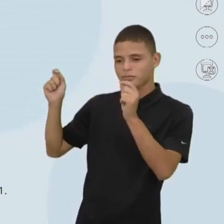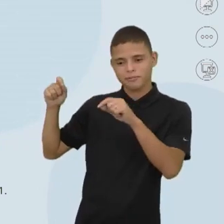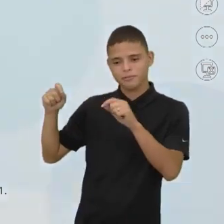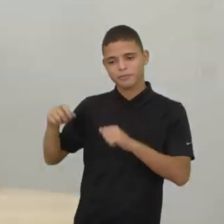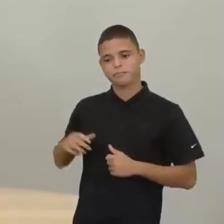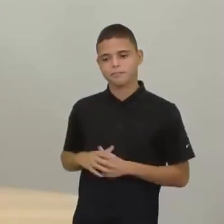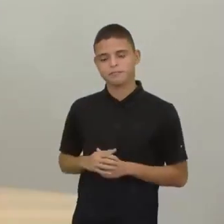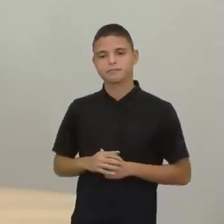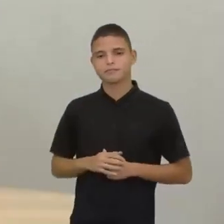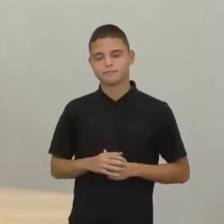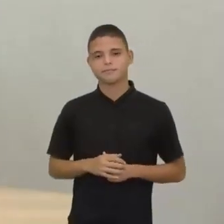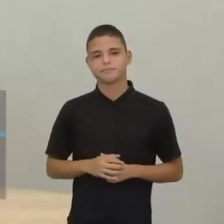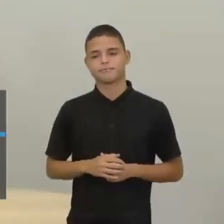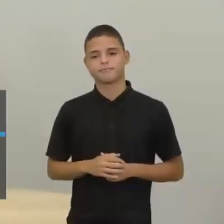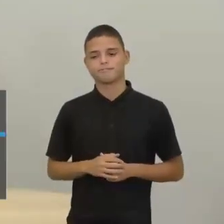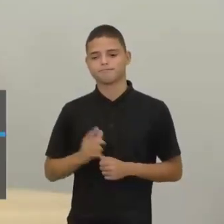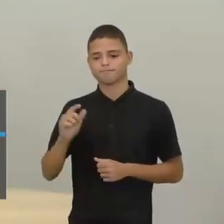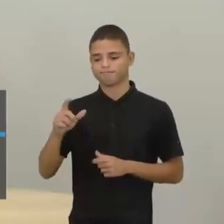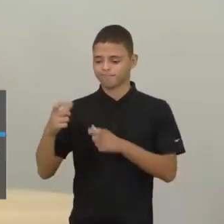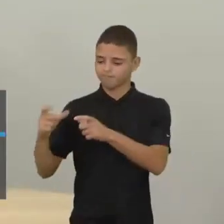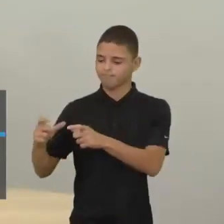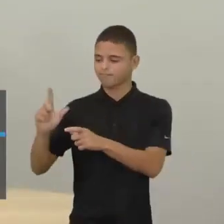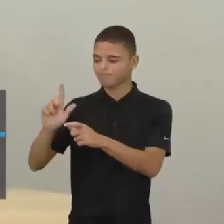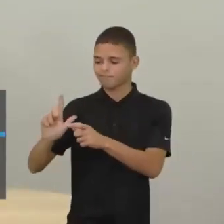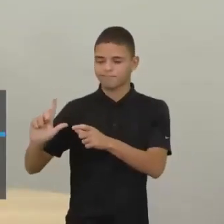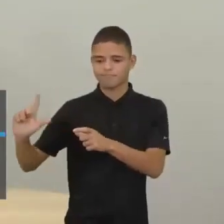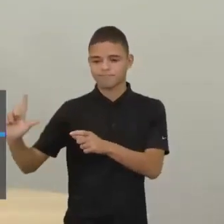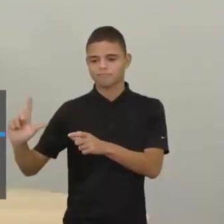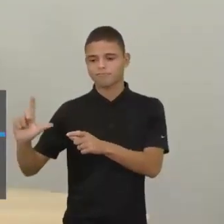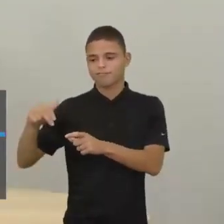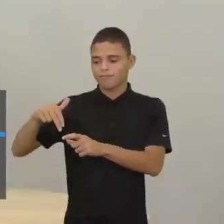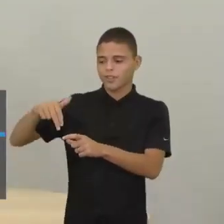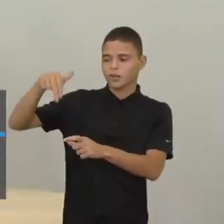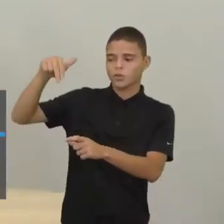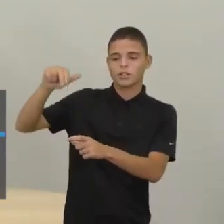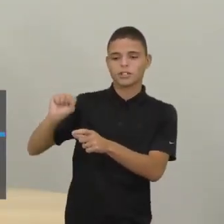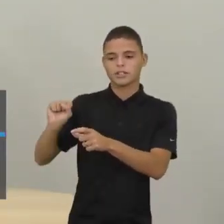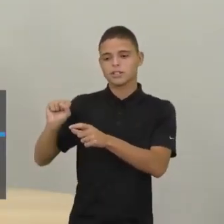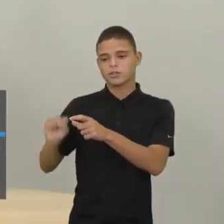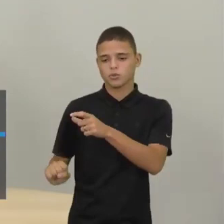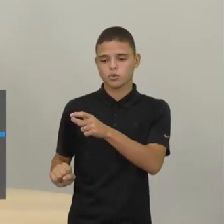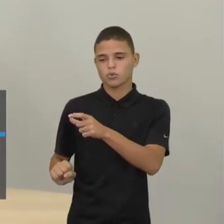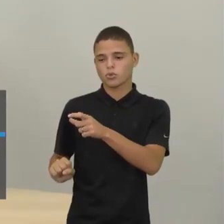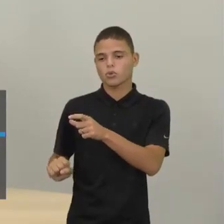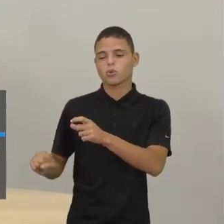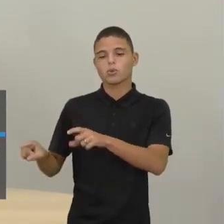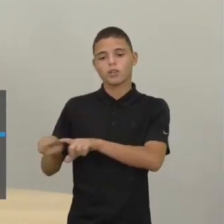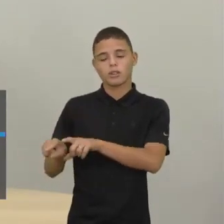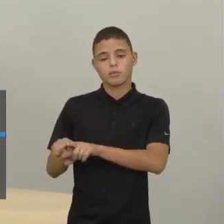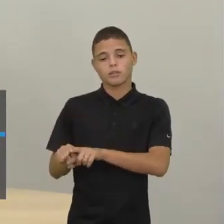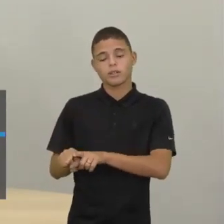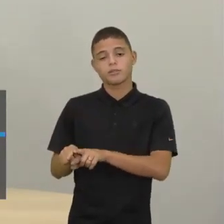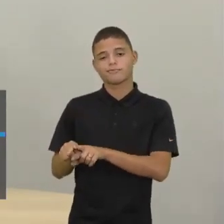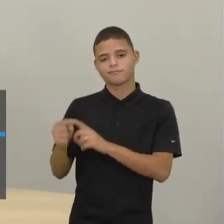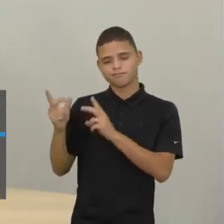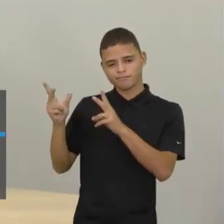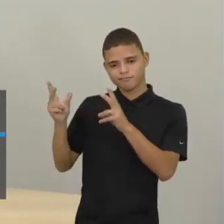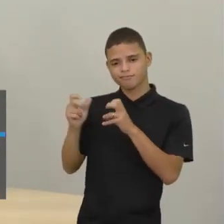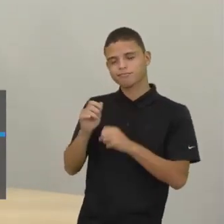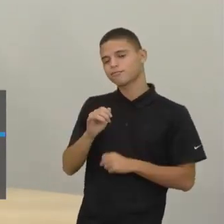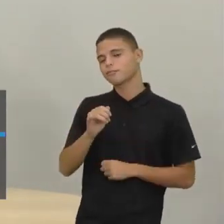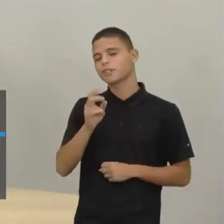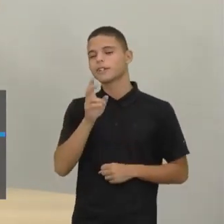estar aí no hemisfério leste, né, e hemisfério norte e sul, né? Então, quando a gente fica lá, é interessante observar